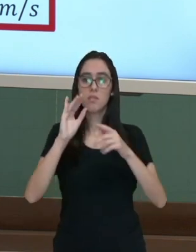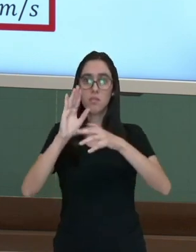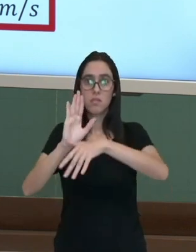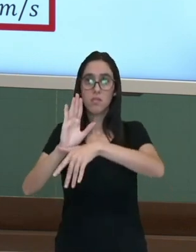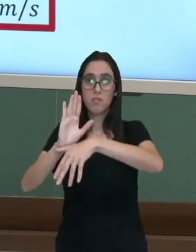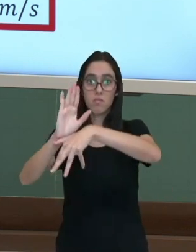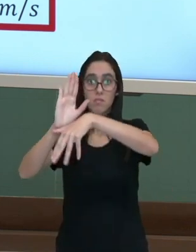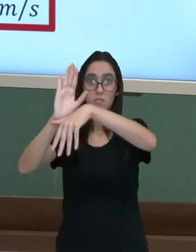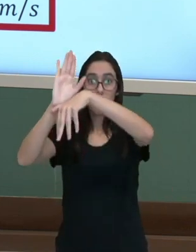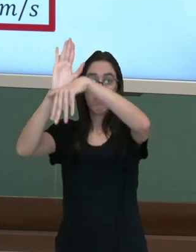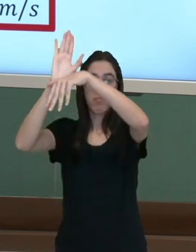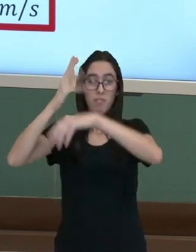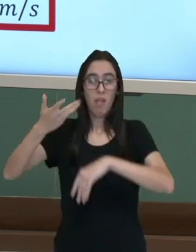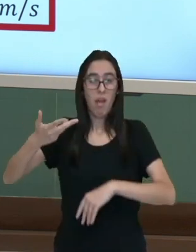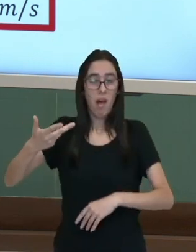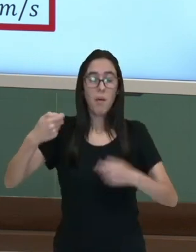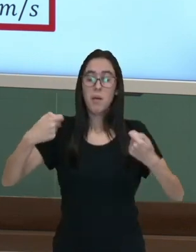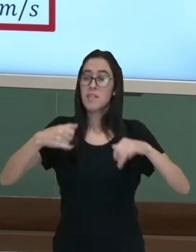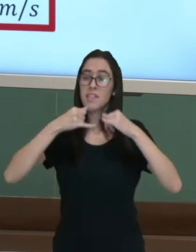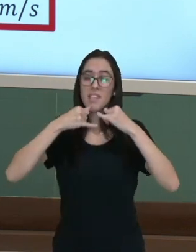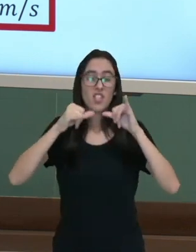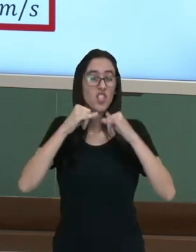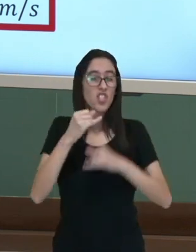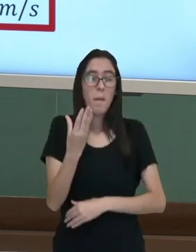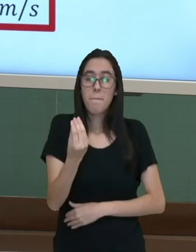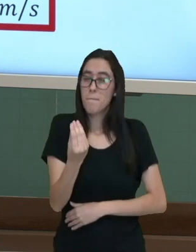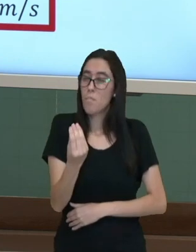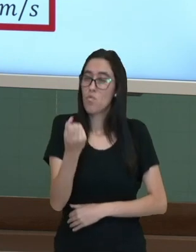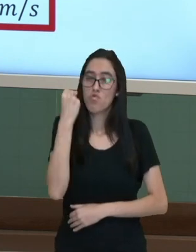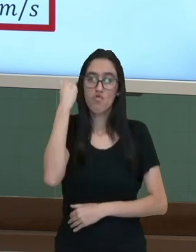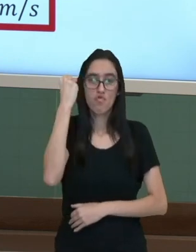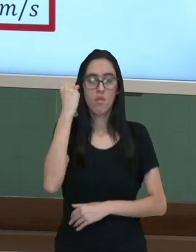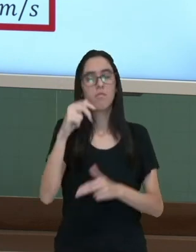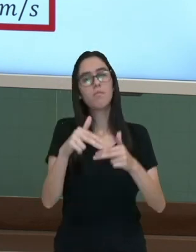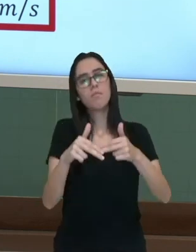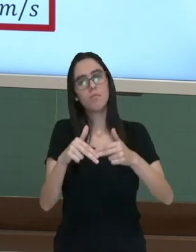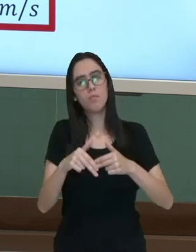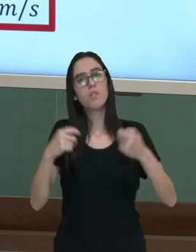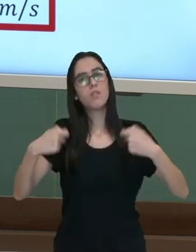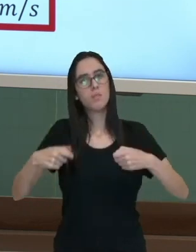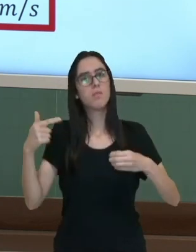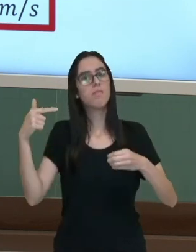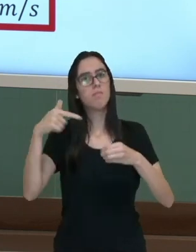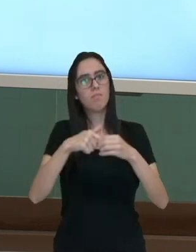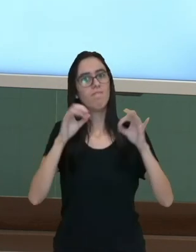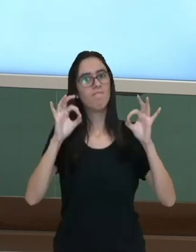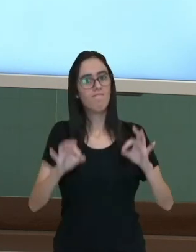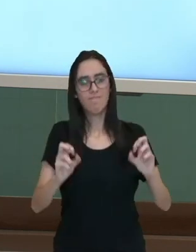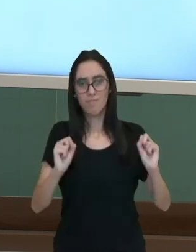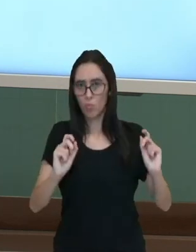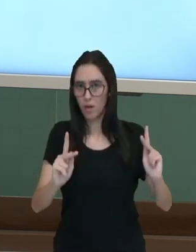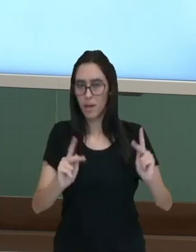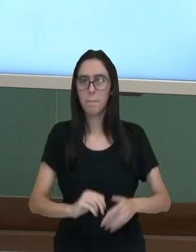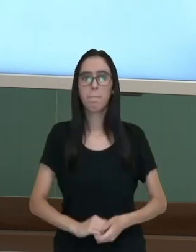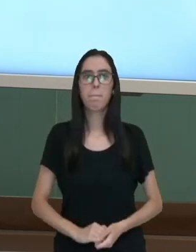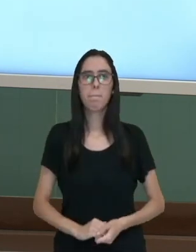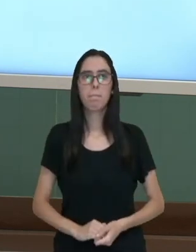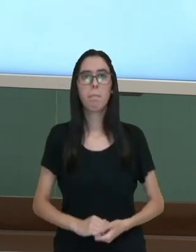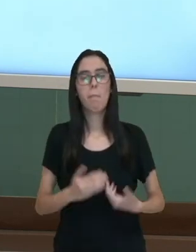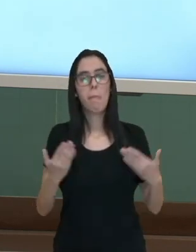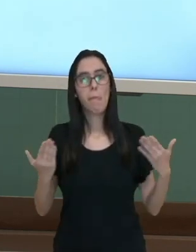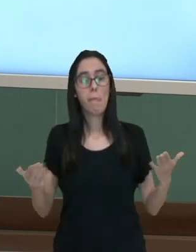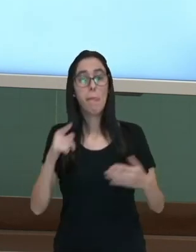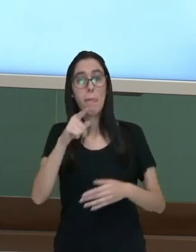essa velocidade, tem que ter uma energia muito grande. Por isso que a necessidade do combustível aí, ok? Bem, caso você